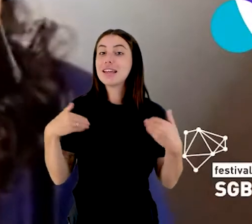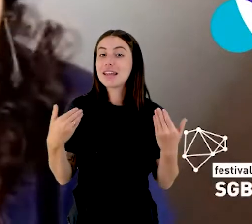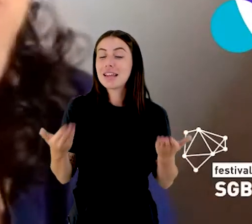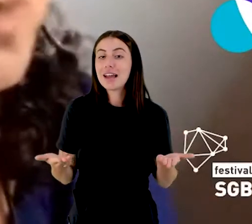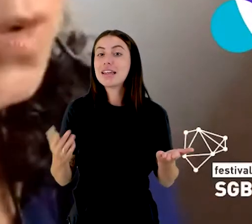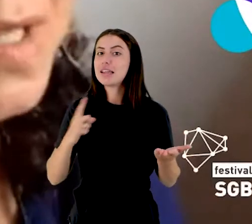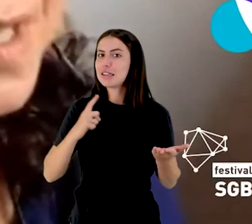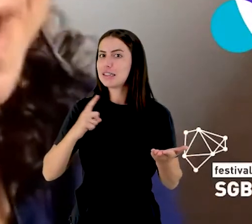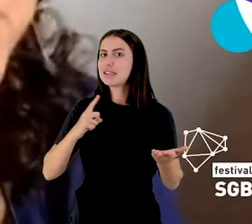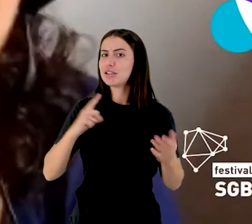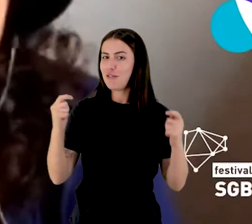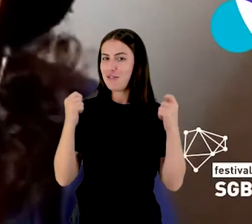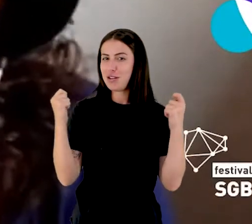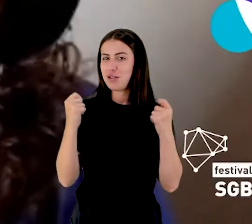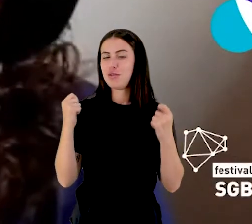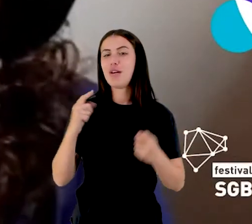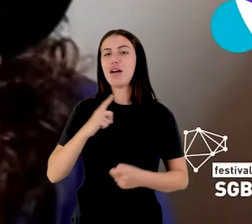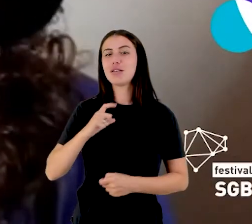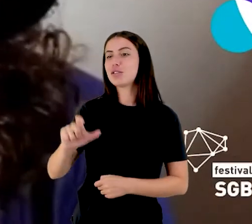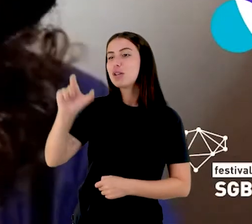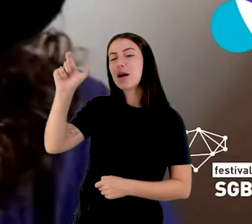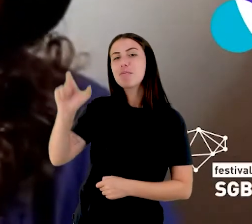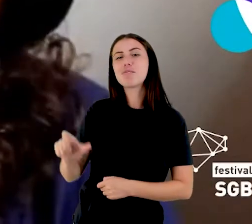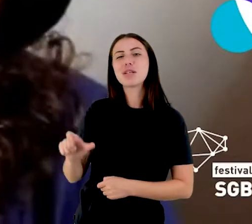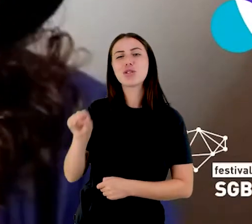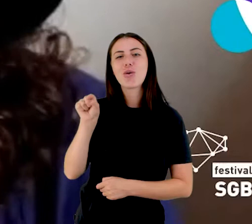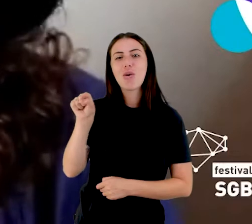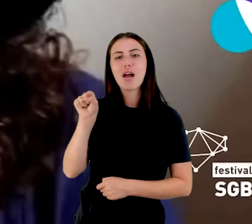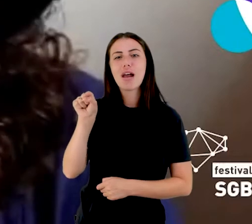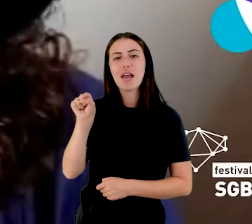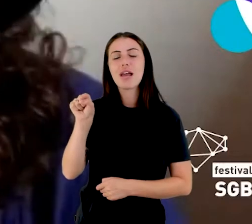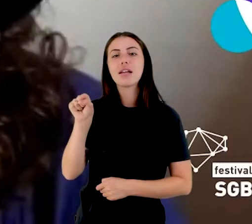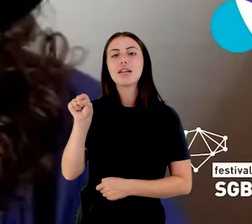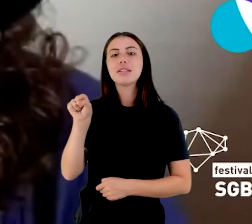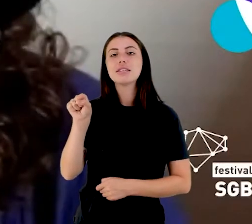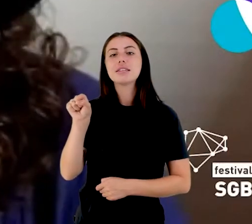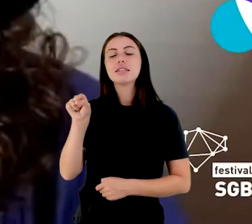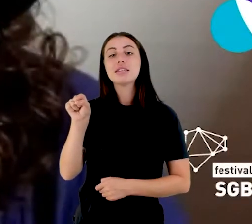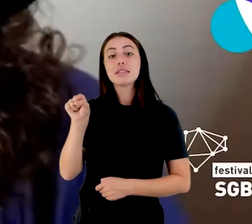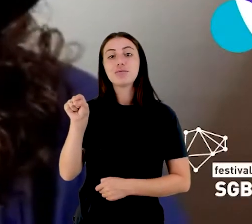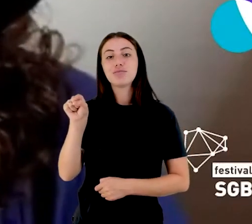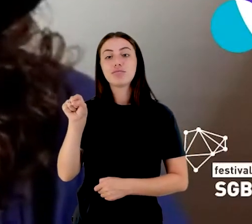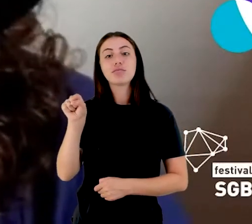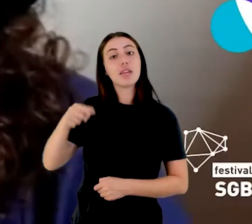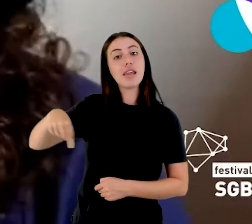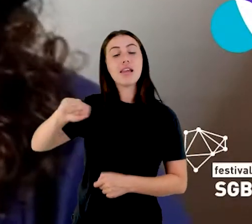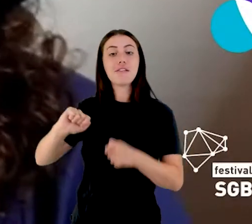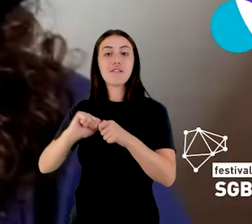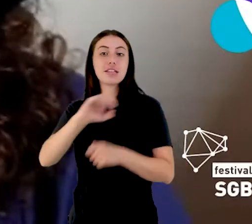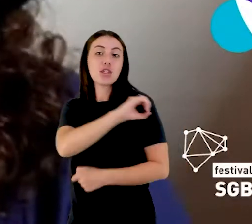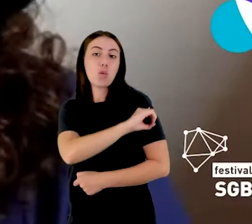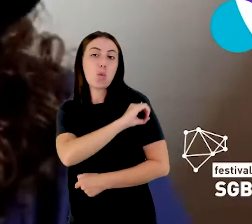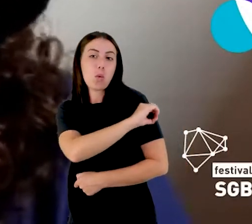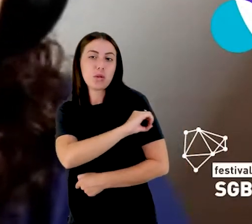não me engano, acho que em 2012, ele estava no Hot Docs, e na ocasião estava uma entidade